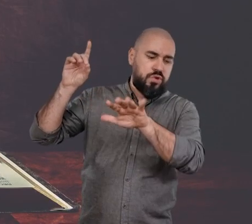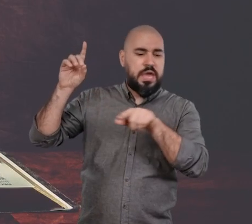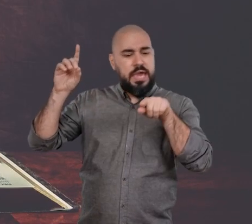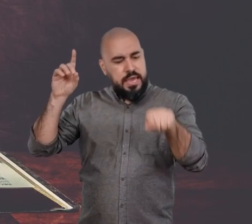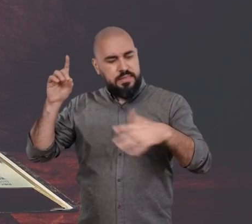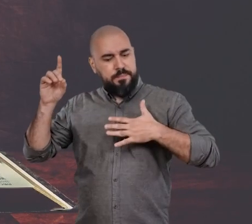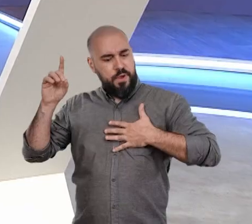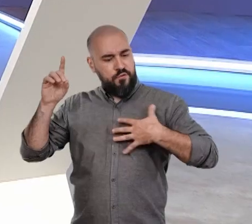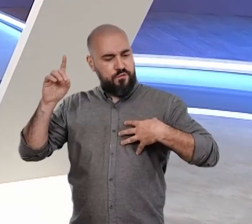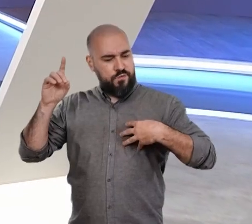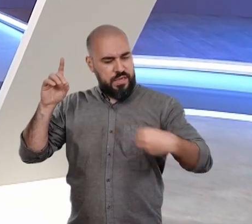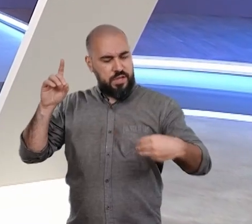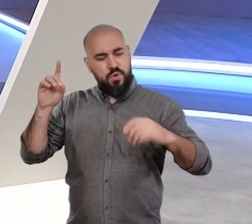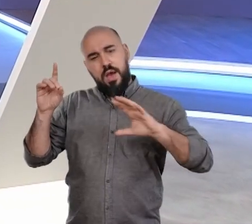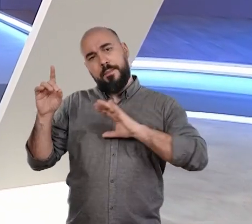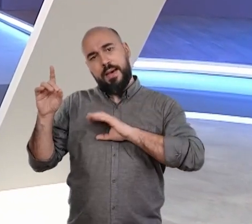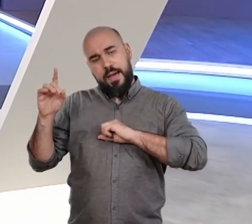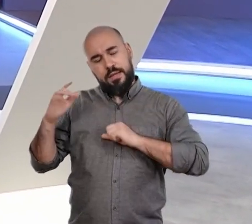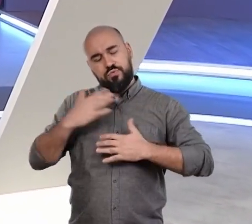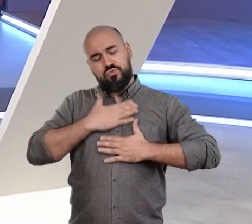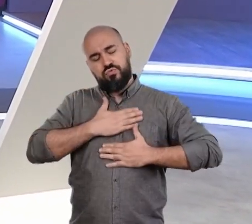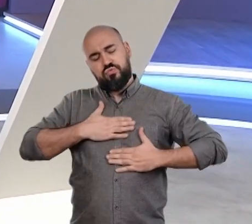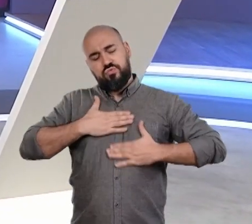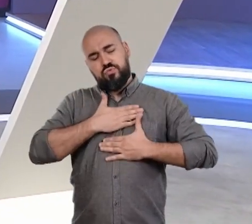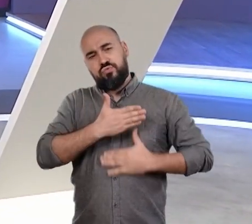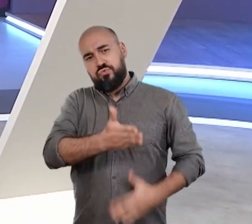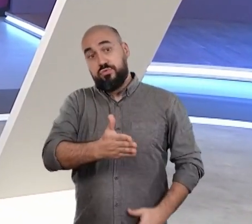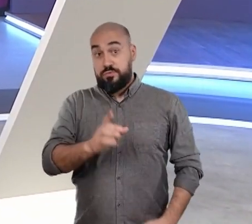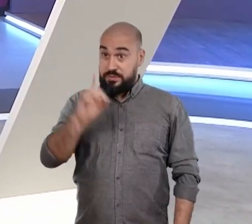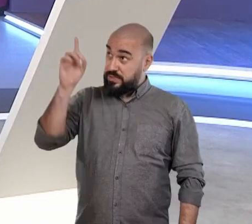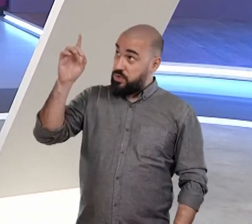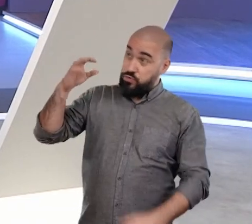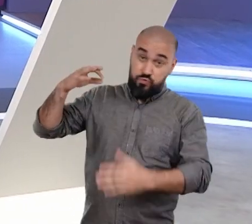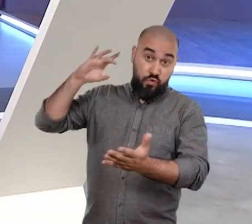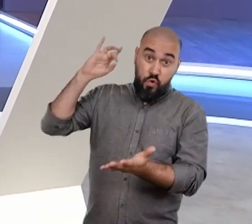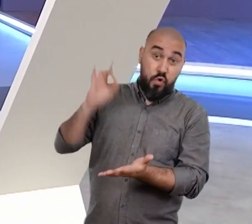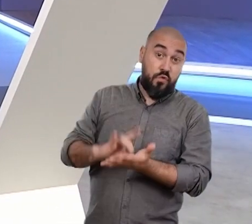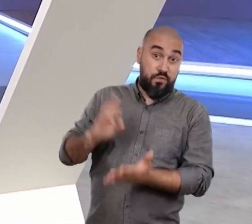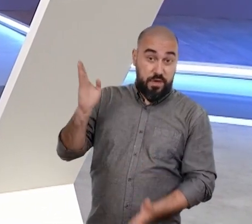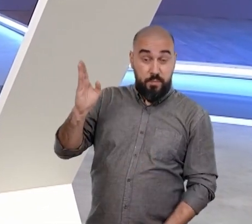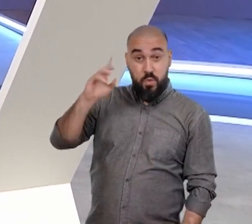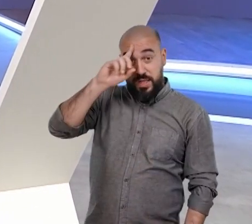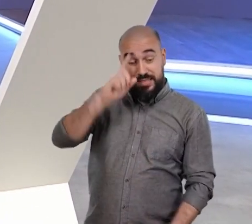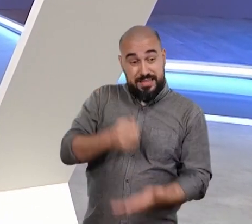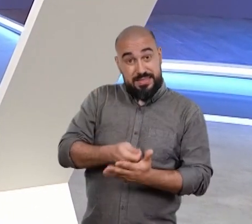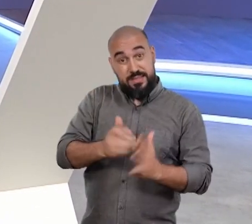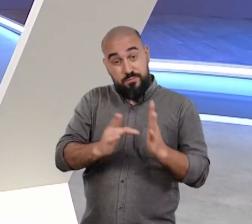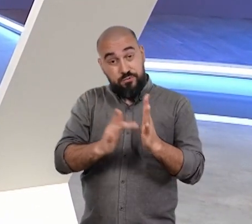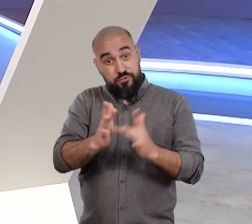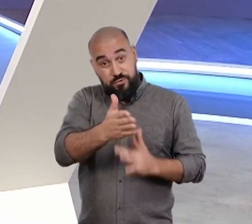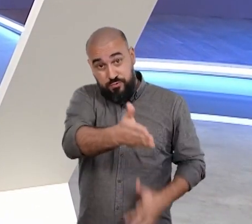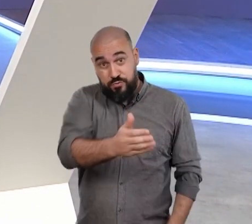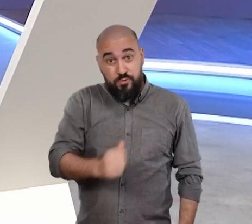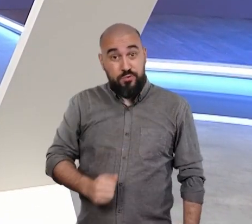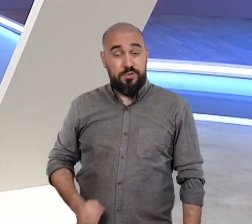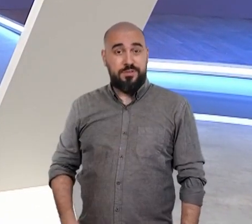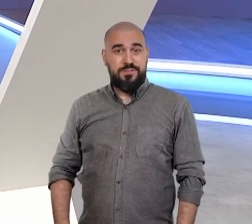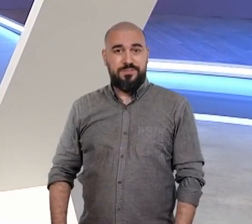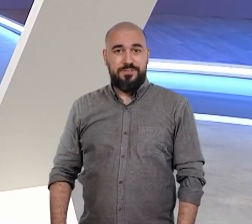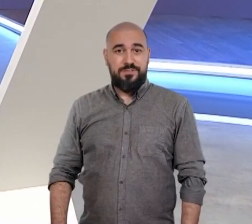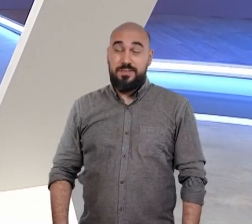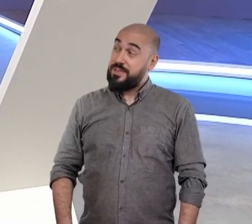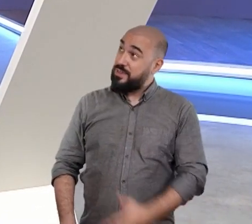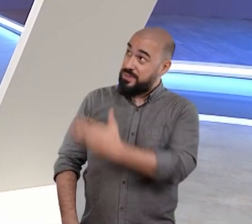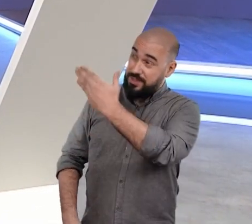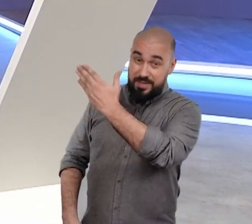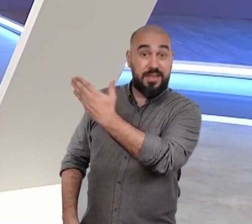em quem me agrado. Ou seja, Deus o Pai estava confirmando do céu a decisão de Cristo para ser batizado,